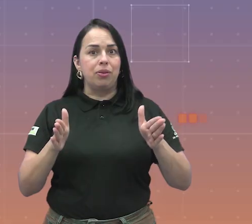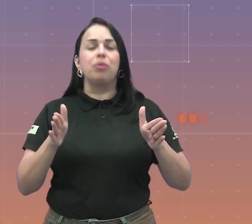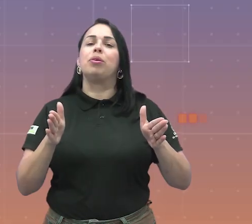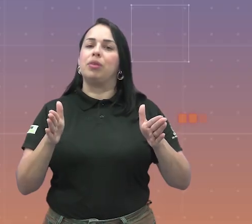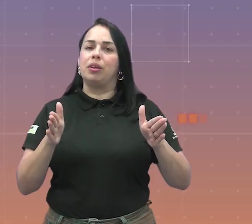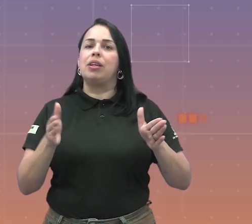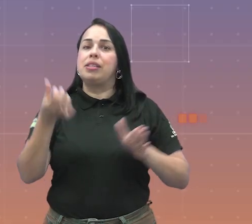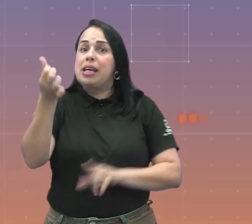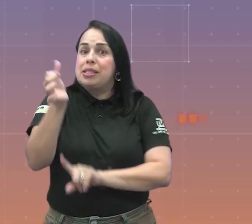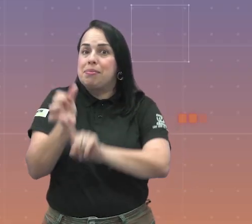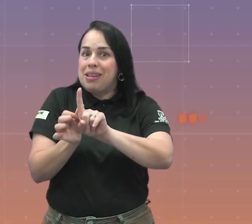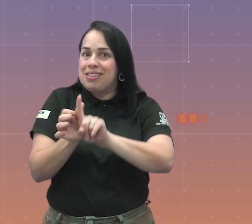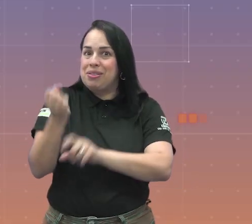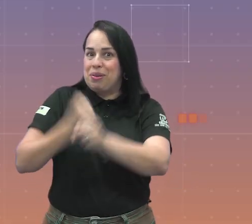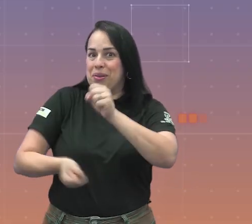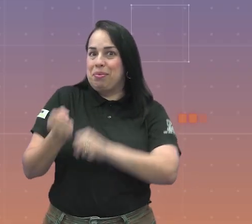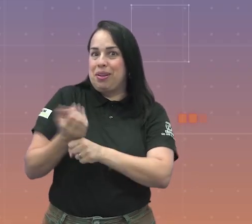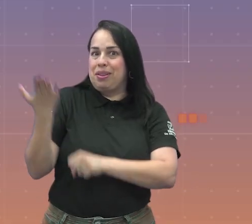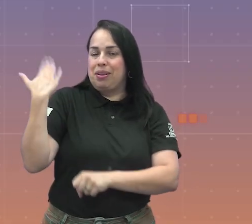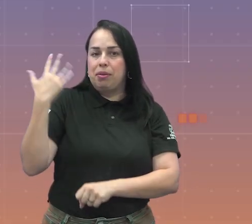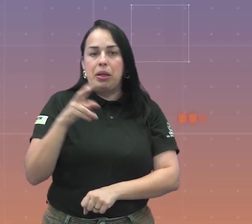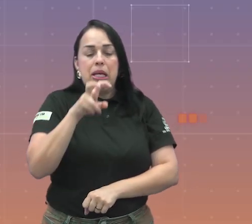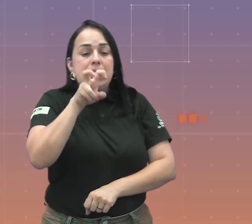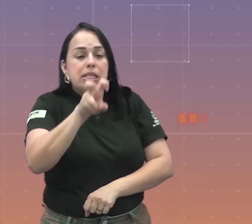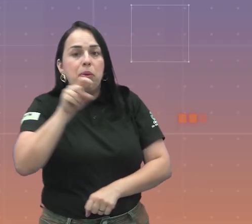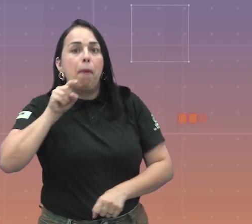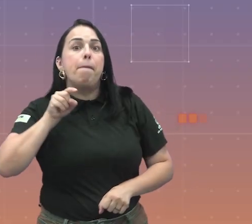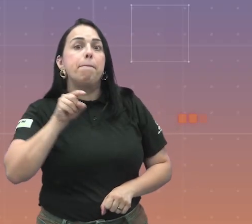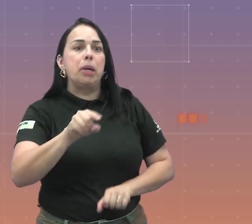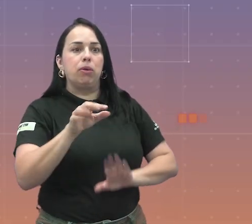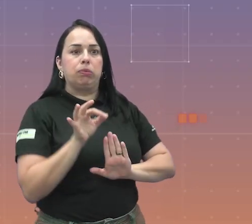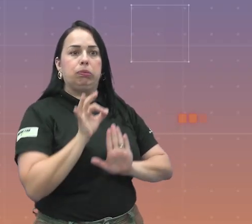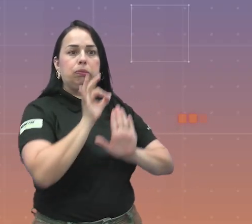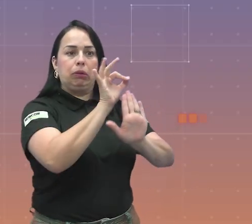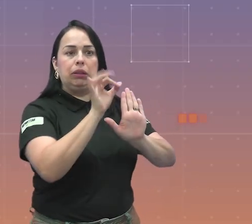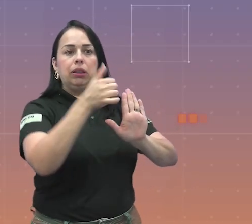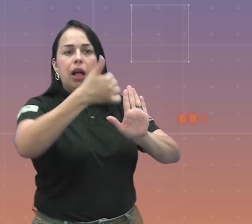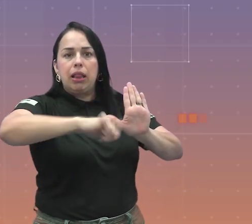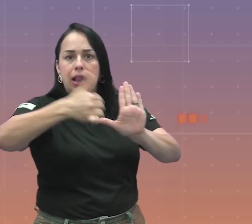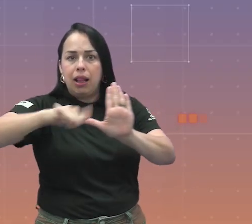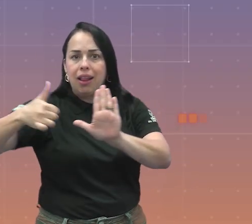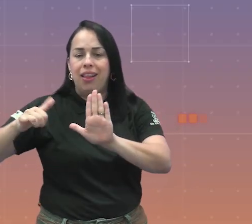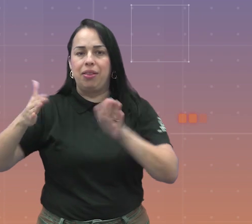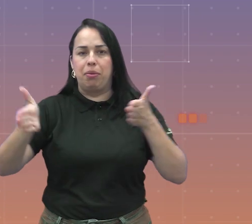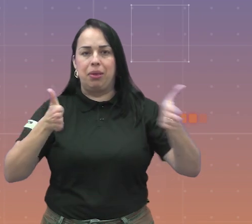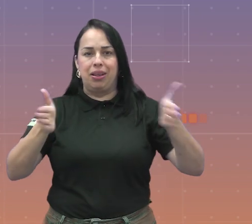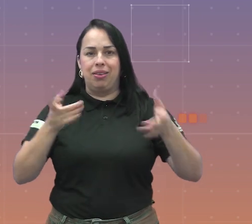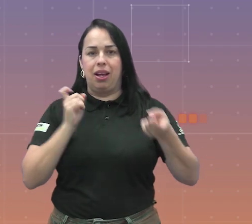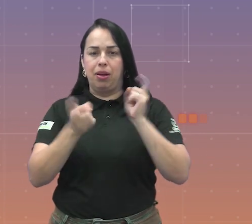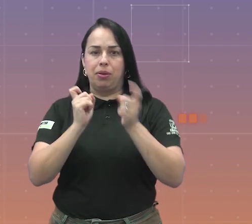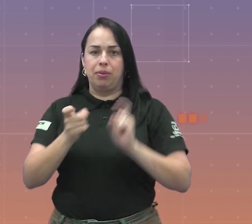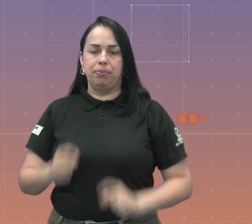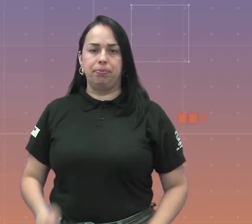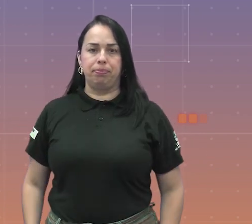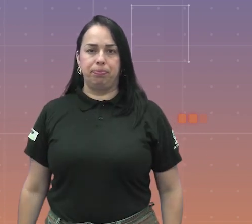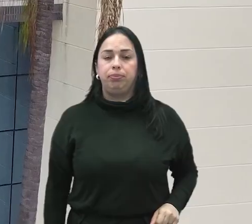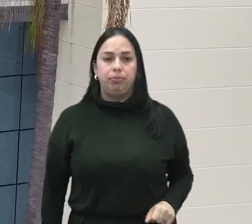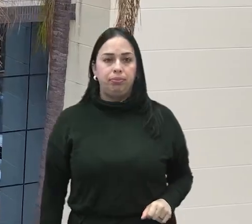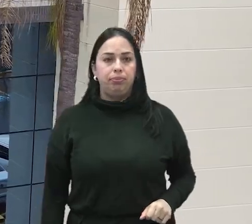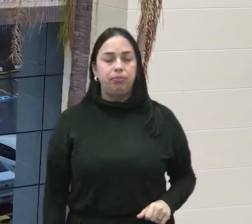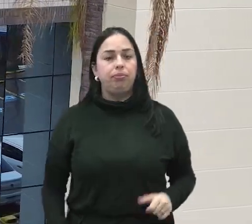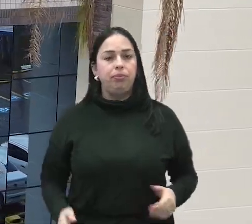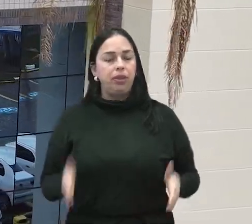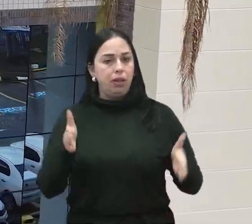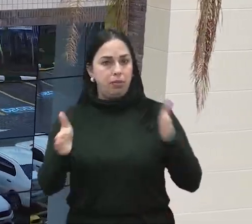primeiro semestre do ano passado, foram mais de 5.000 indicações apreciadas durante as sessões ordinárias.